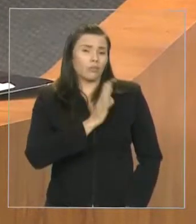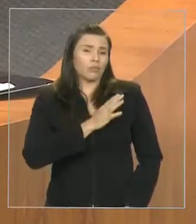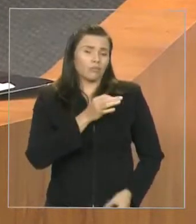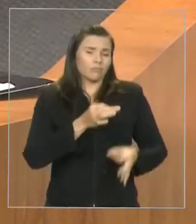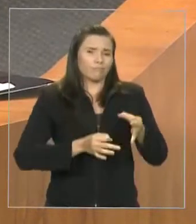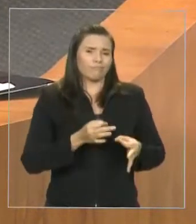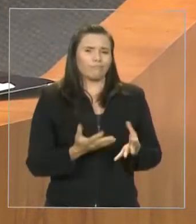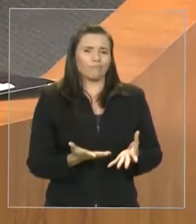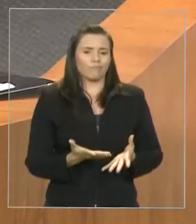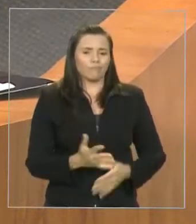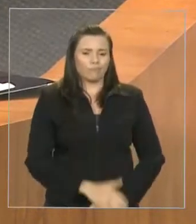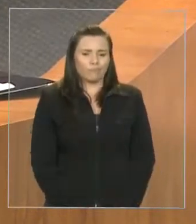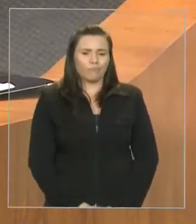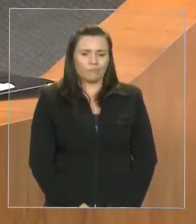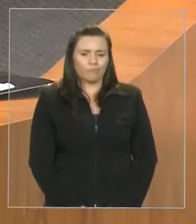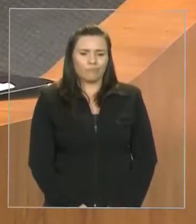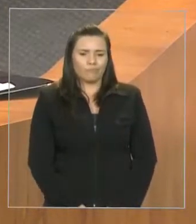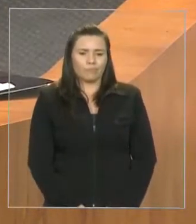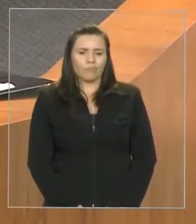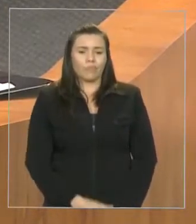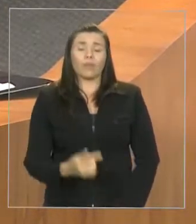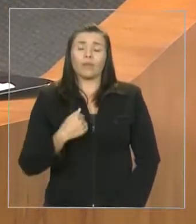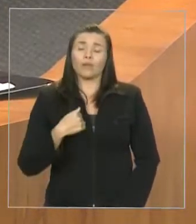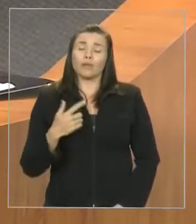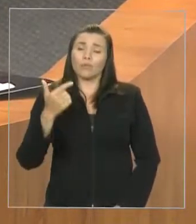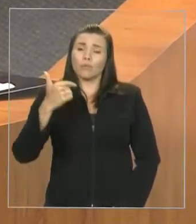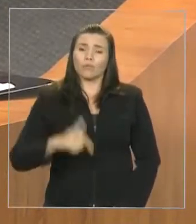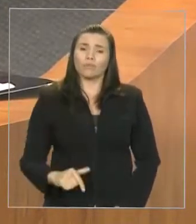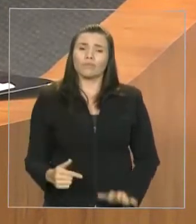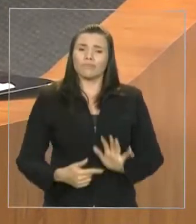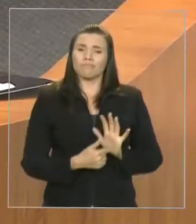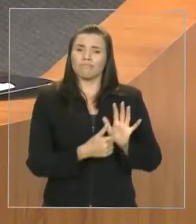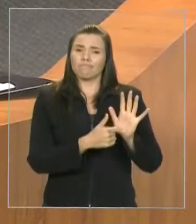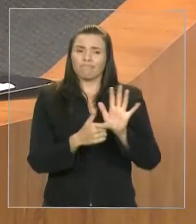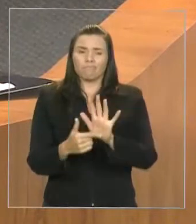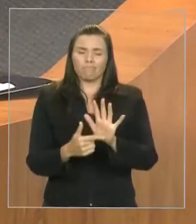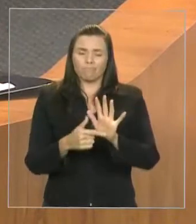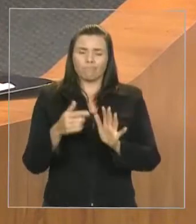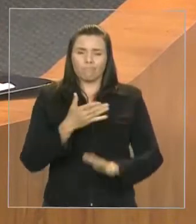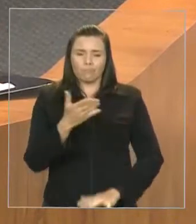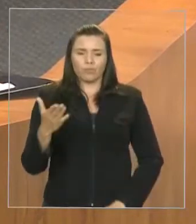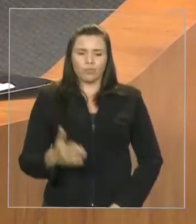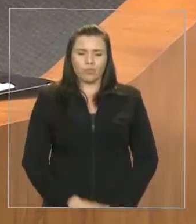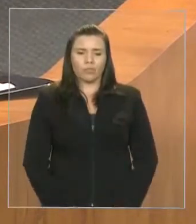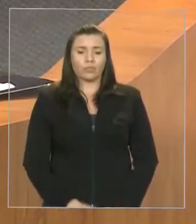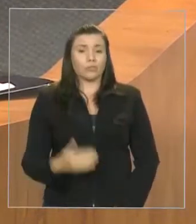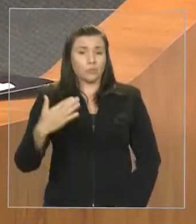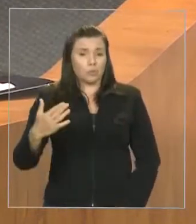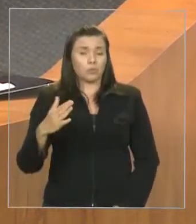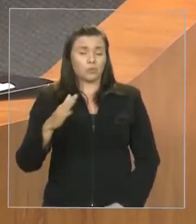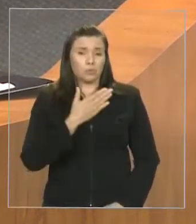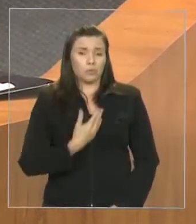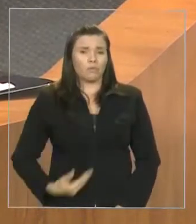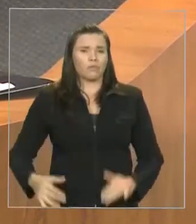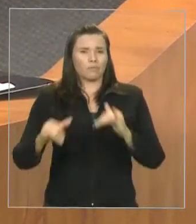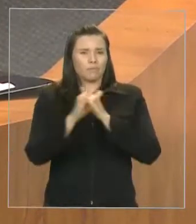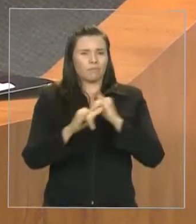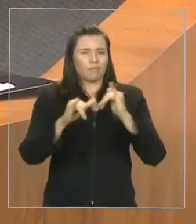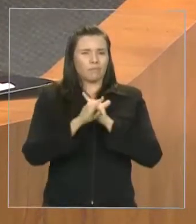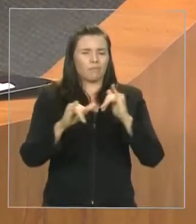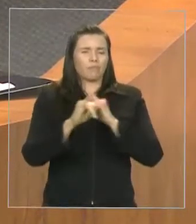desmascarar a propaganda enganosa do governo do Estado quando ele fala de escola digna. Isso mesmo, eu